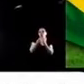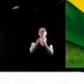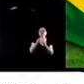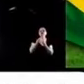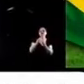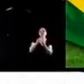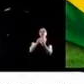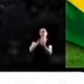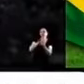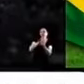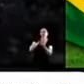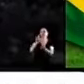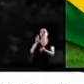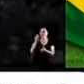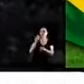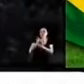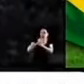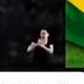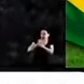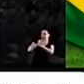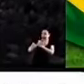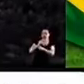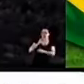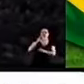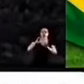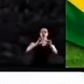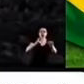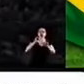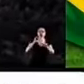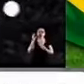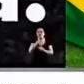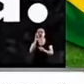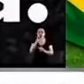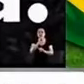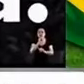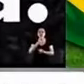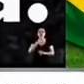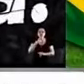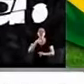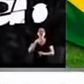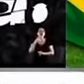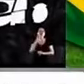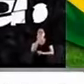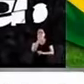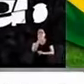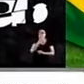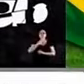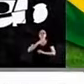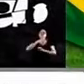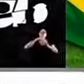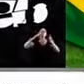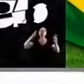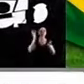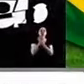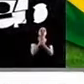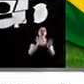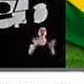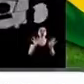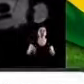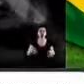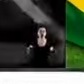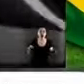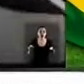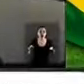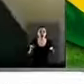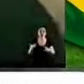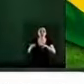anos. Até que milhares de vozes caladas gritaram: basta. E foram para as